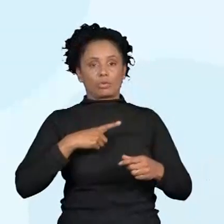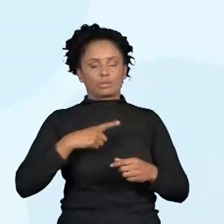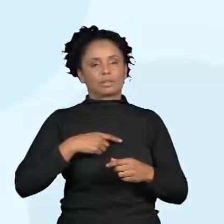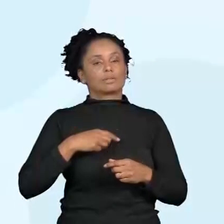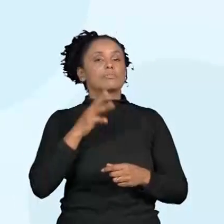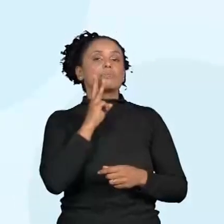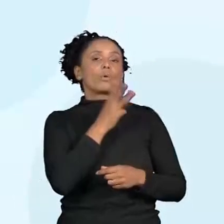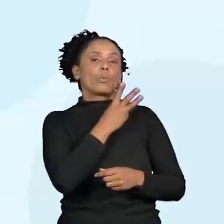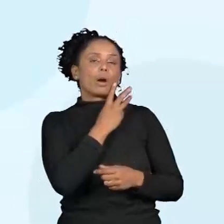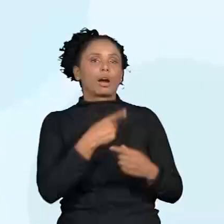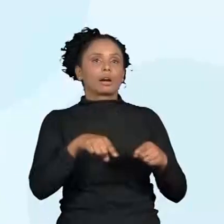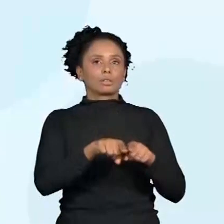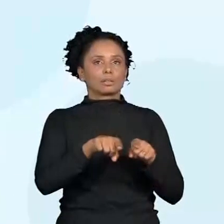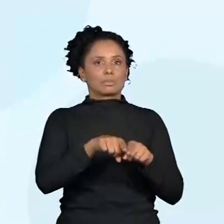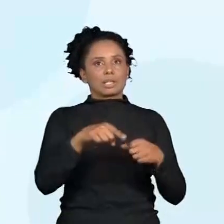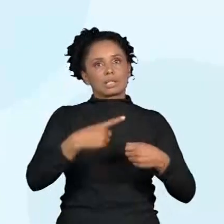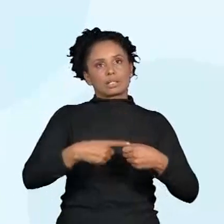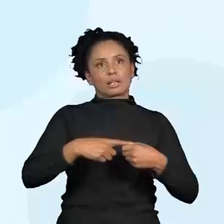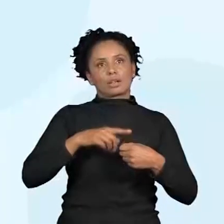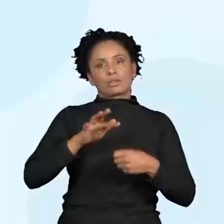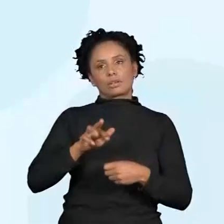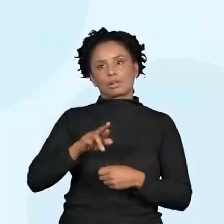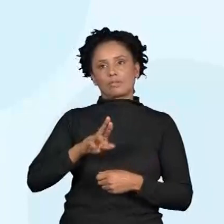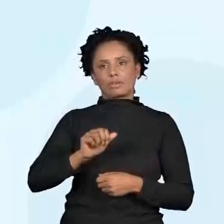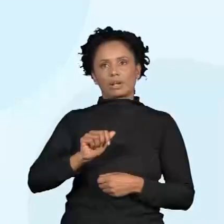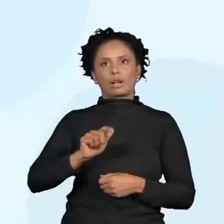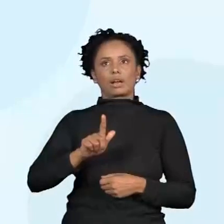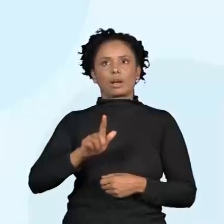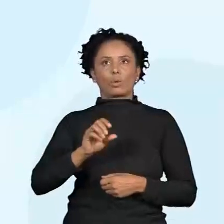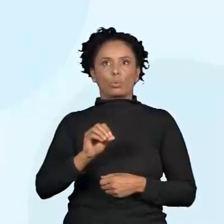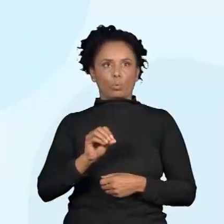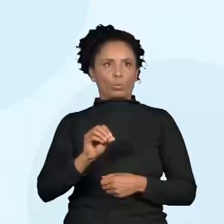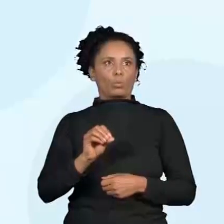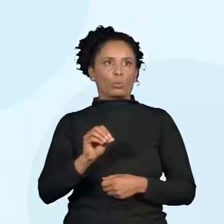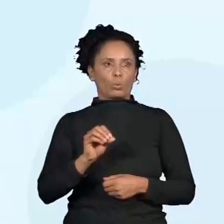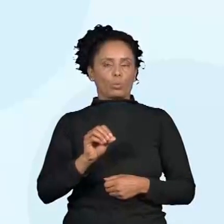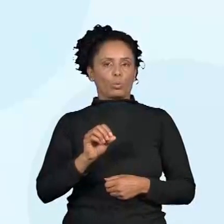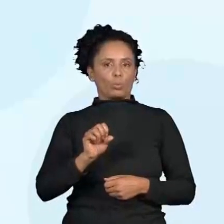Fragoso. E aqui tem uma informação aqui sobre